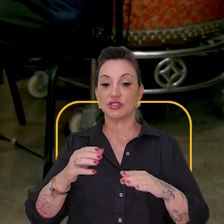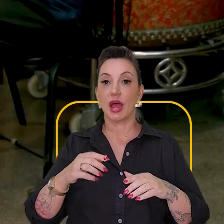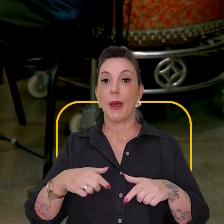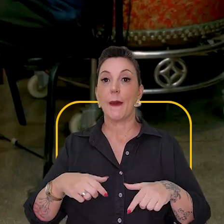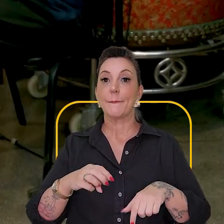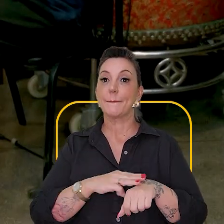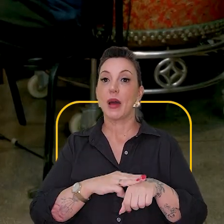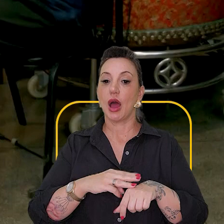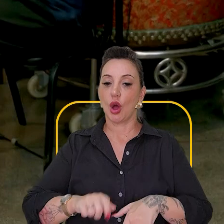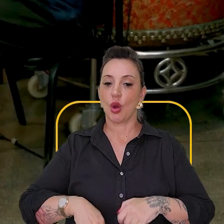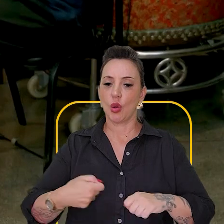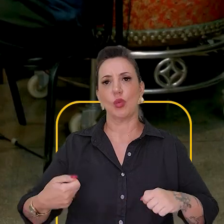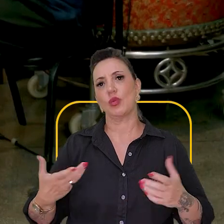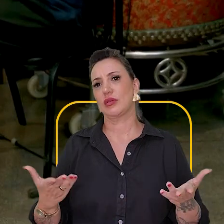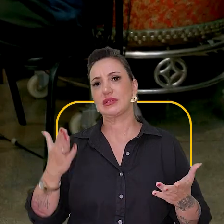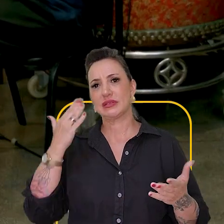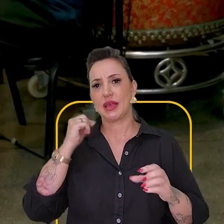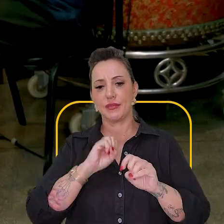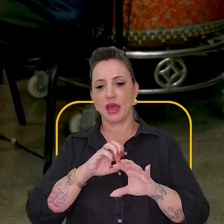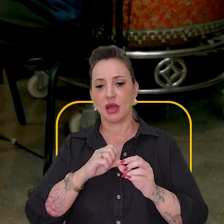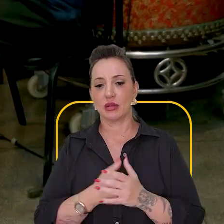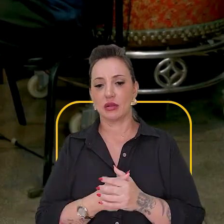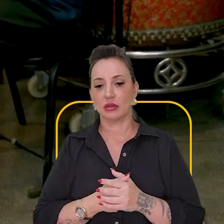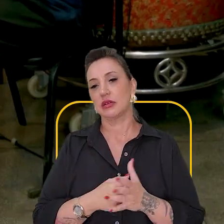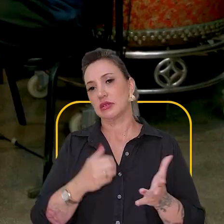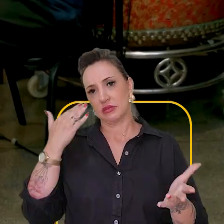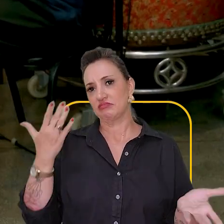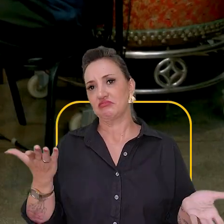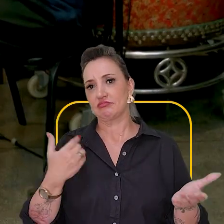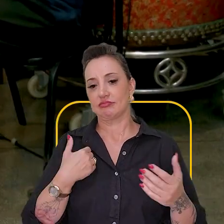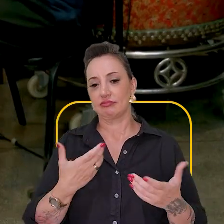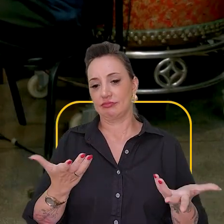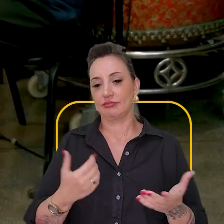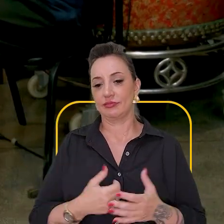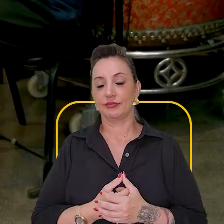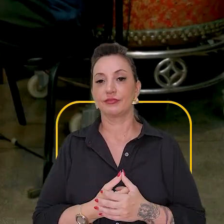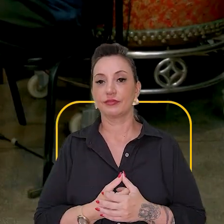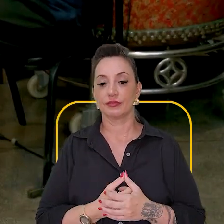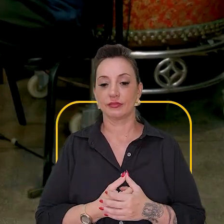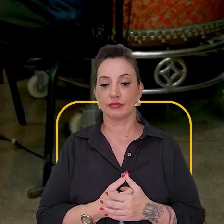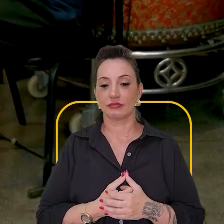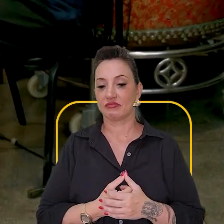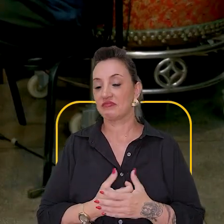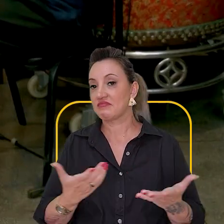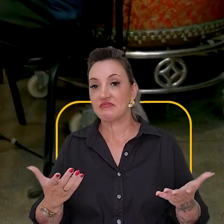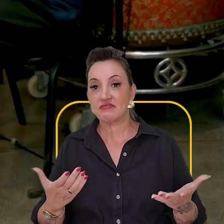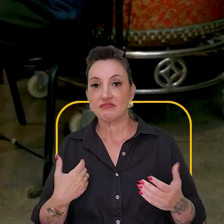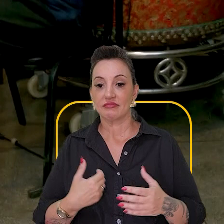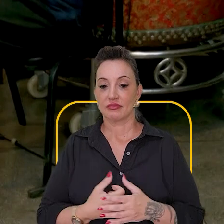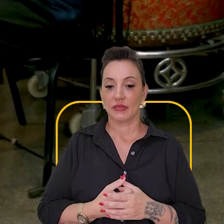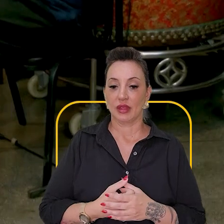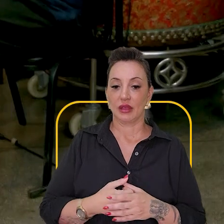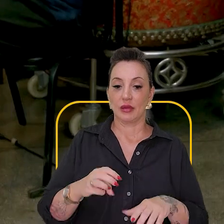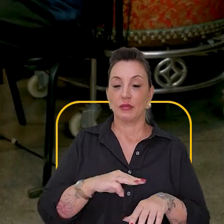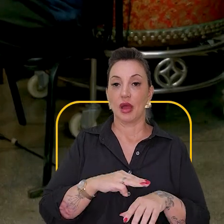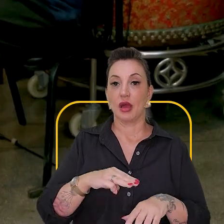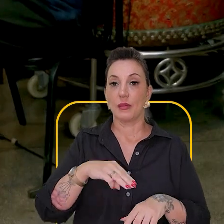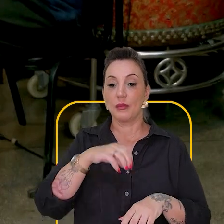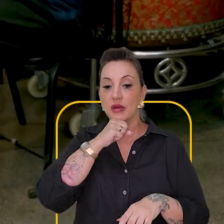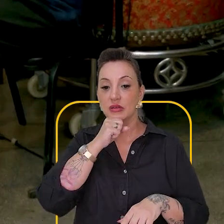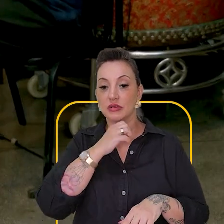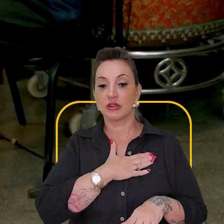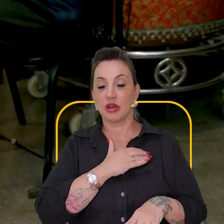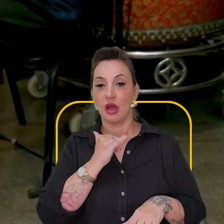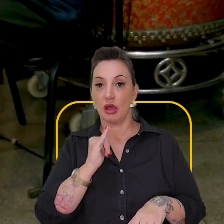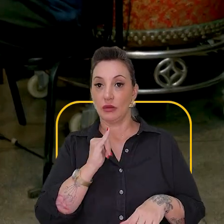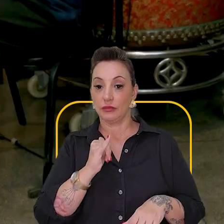já era marrom Então você fala pô Marrom Você sabe da aula Pô claro tô ali né o dia todo Ali chegou na marrom um marrom mais antigo